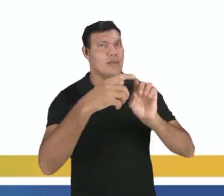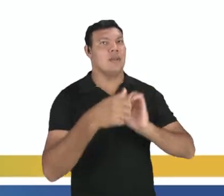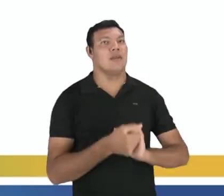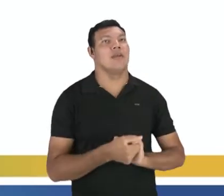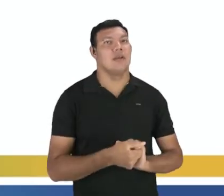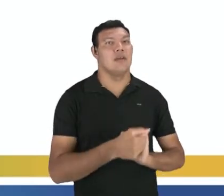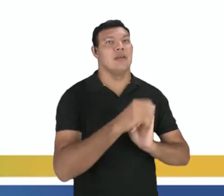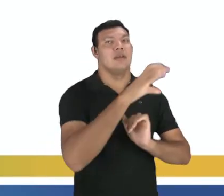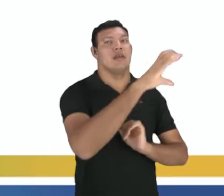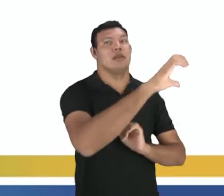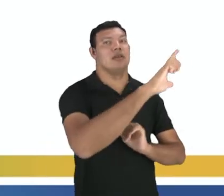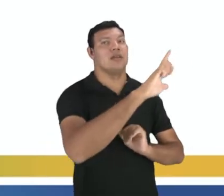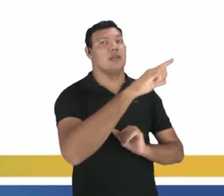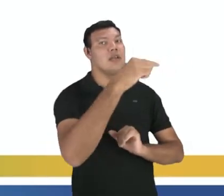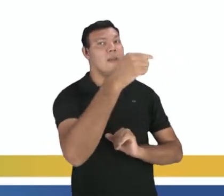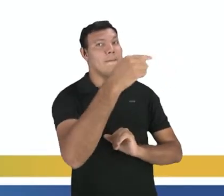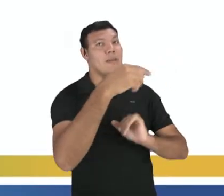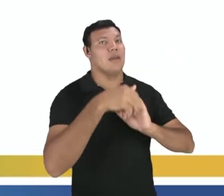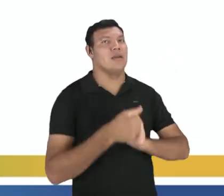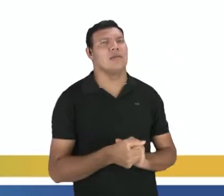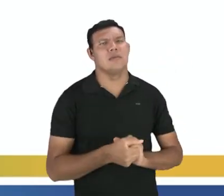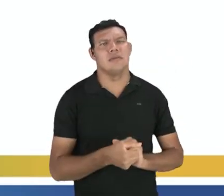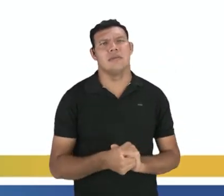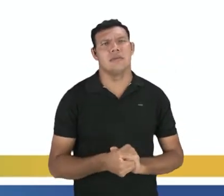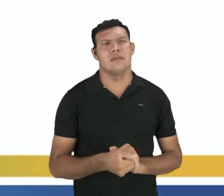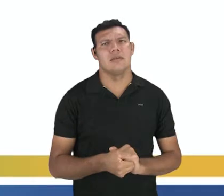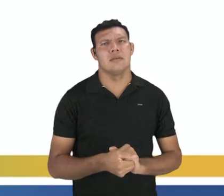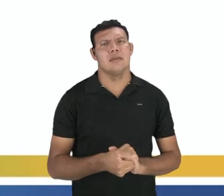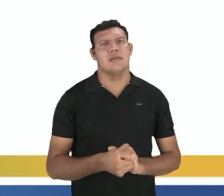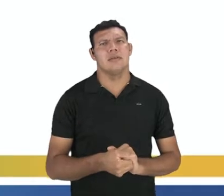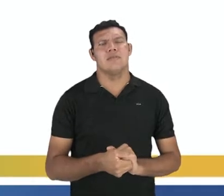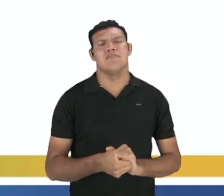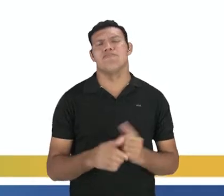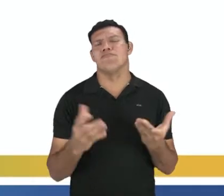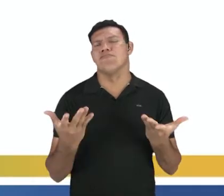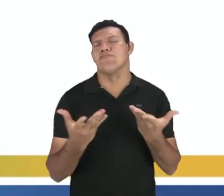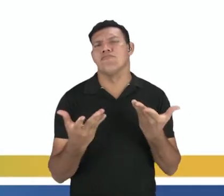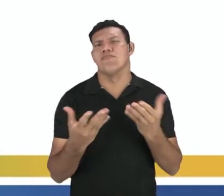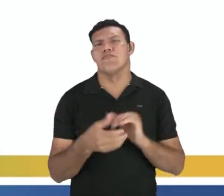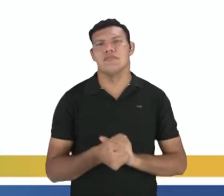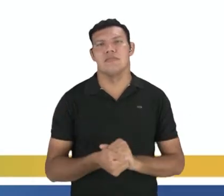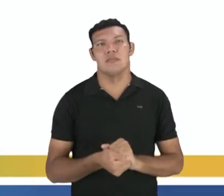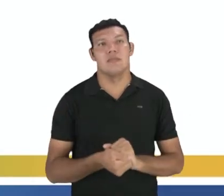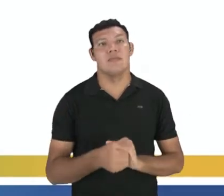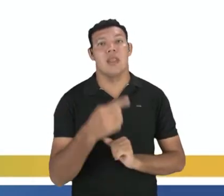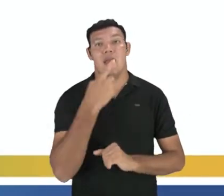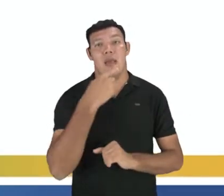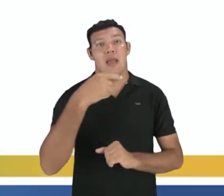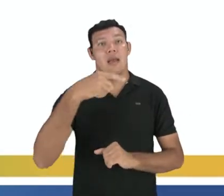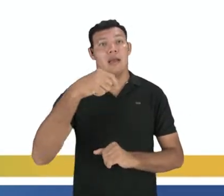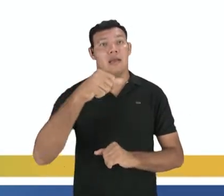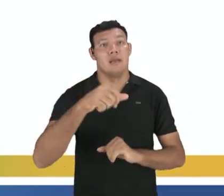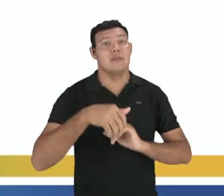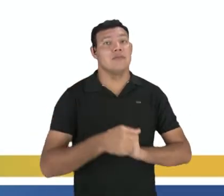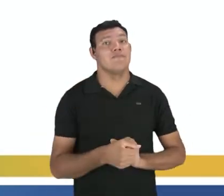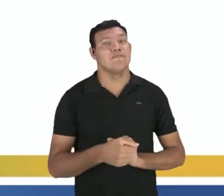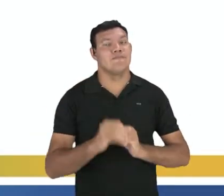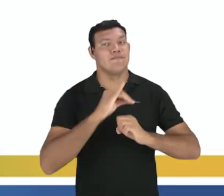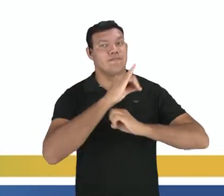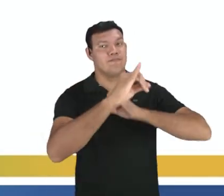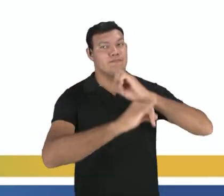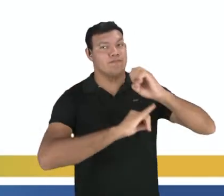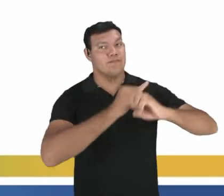íons Cl-. Então, o que a gente pode tirar aqui de primeira conclusão? Esse sal é formado por